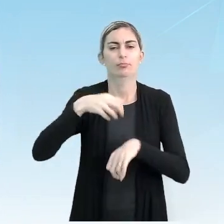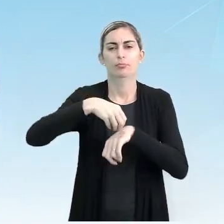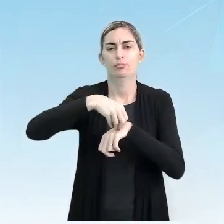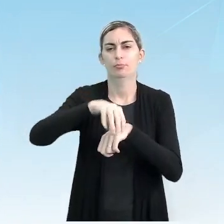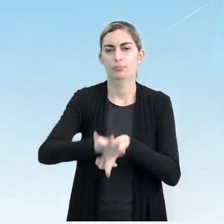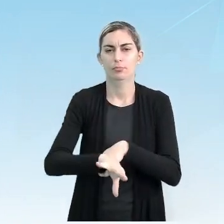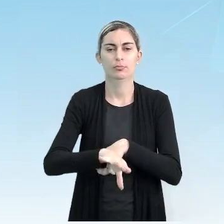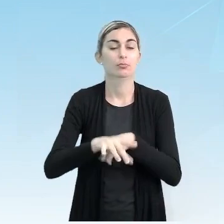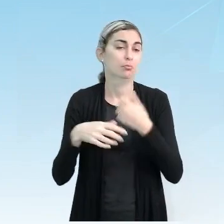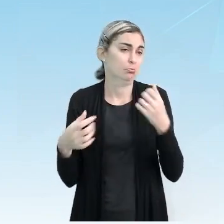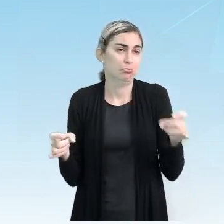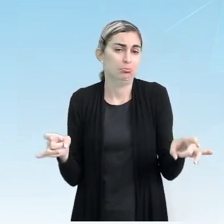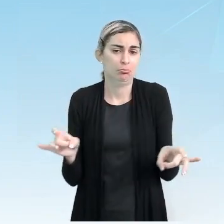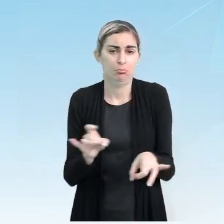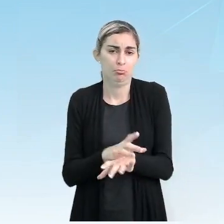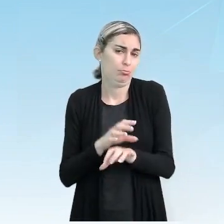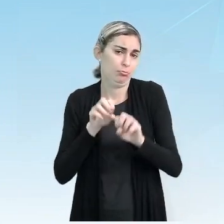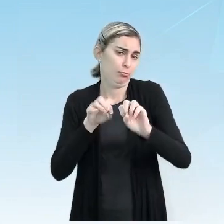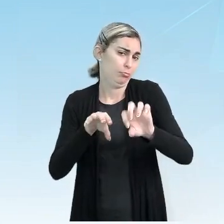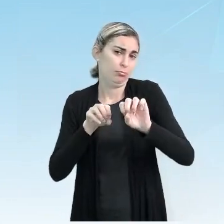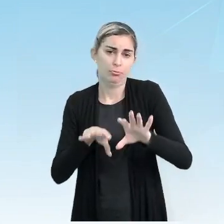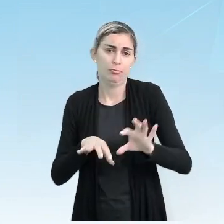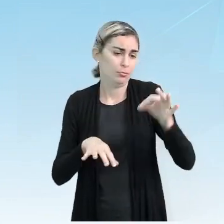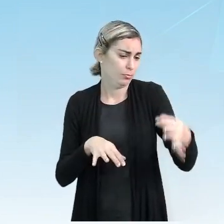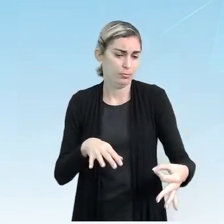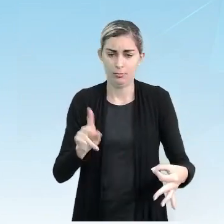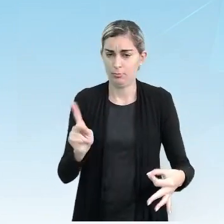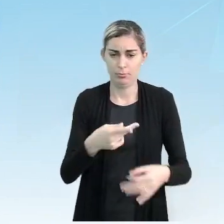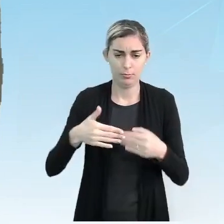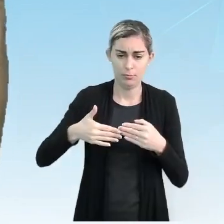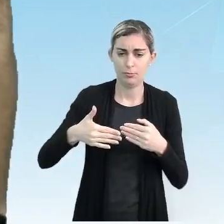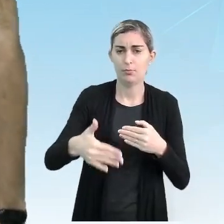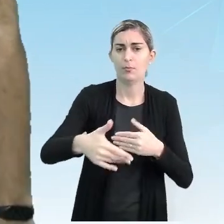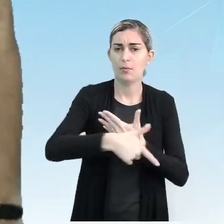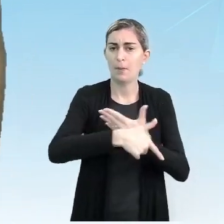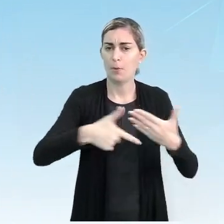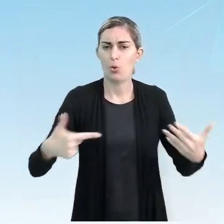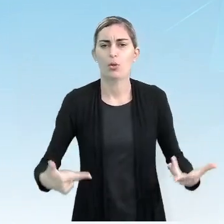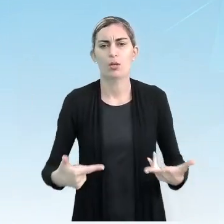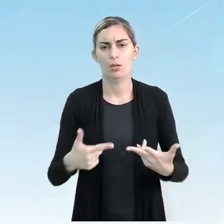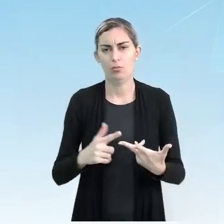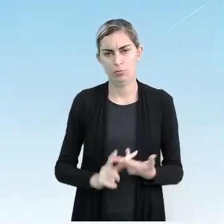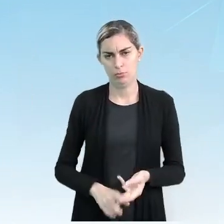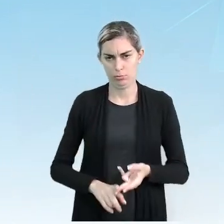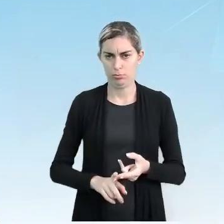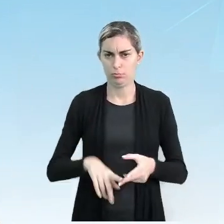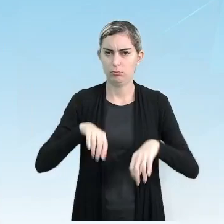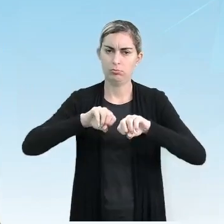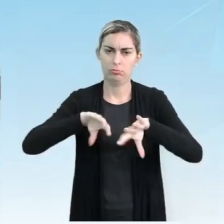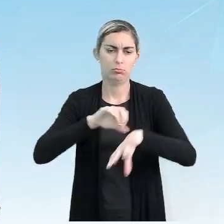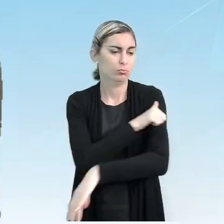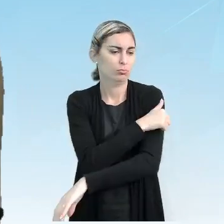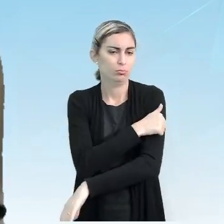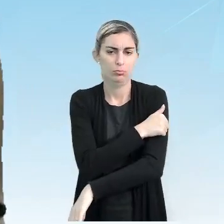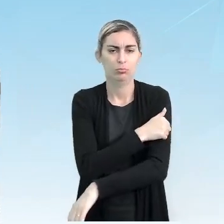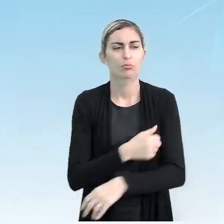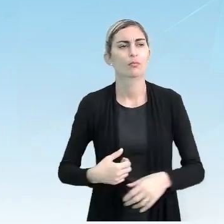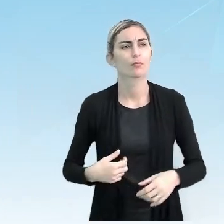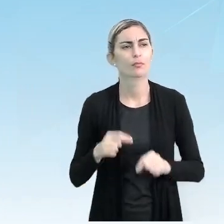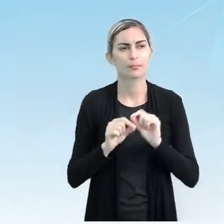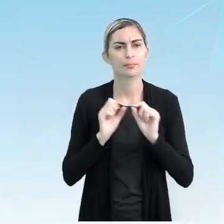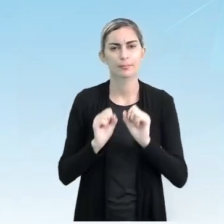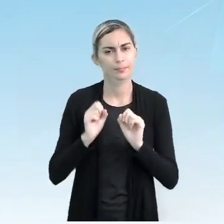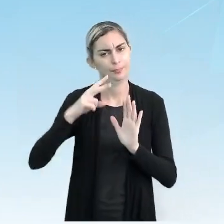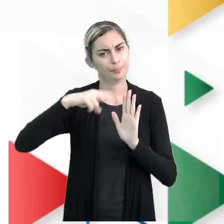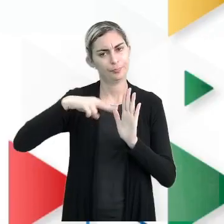questão. Pronto, professor, trabalhar o que é certo, o que é errado, a partir da moral com os nossos estudantes. E aqui, professor, pode ler